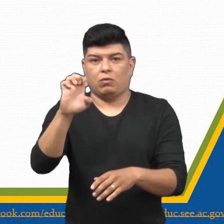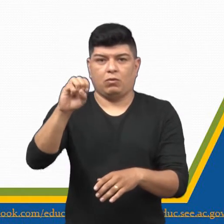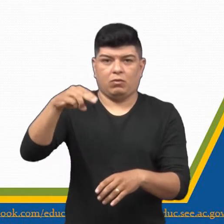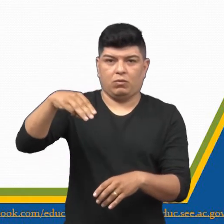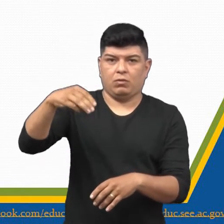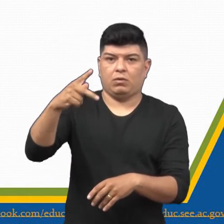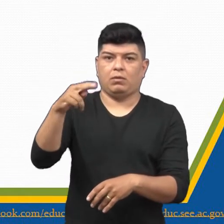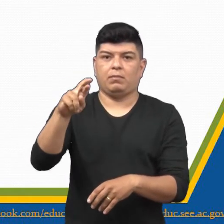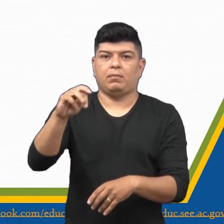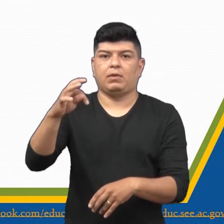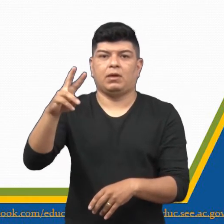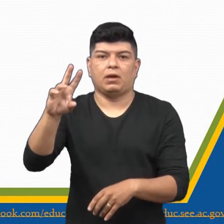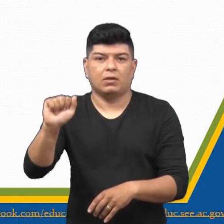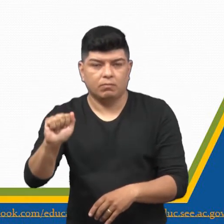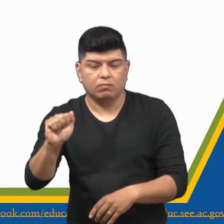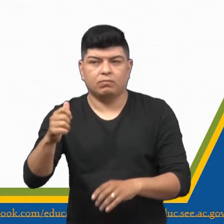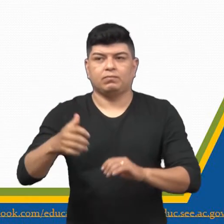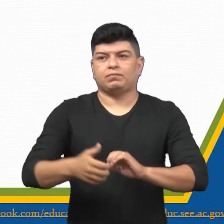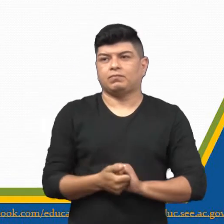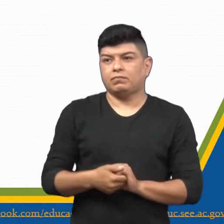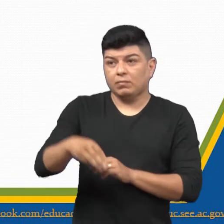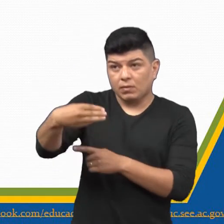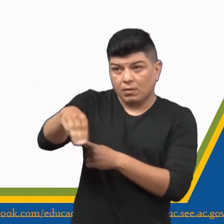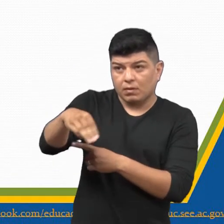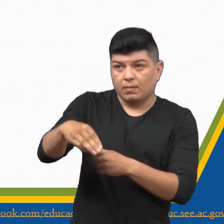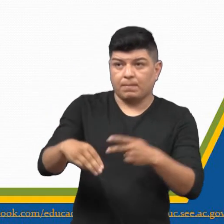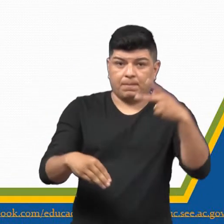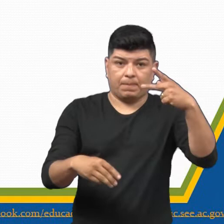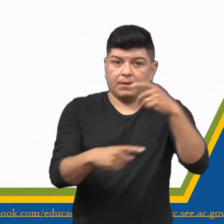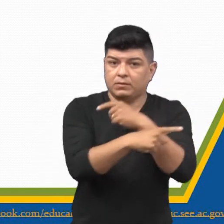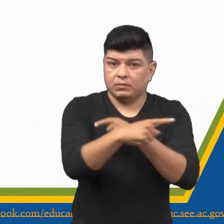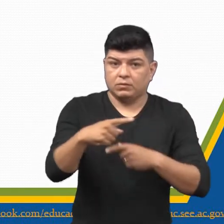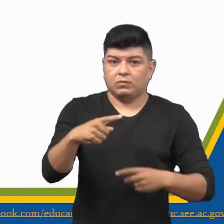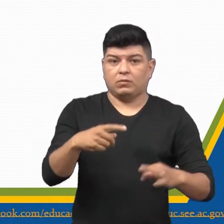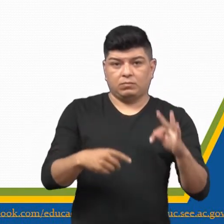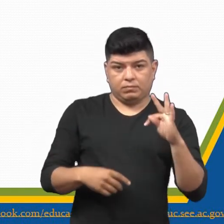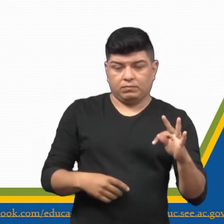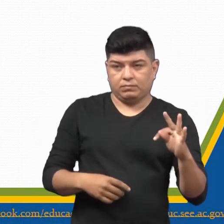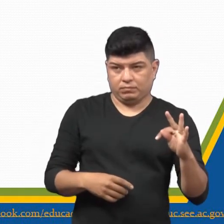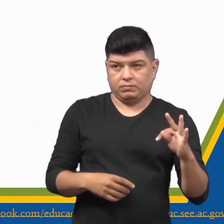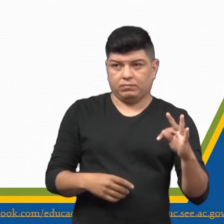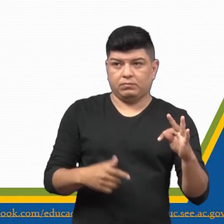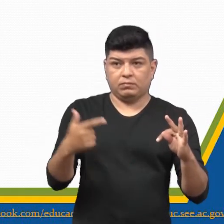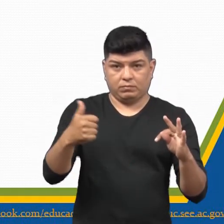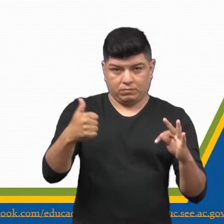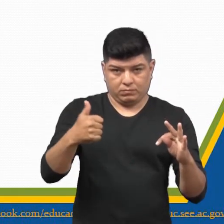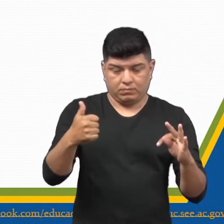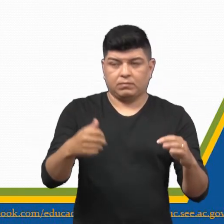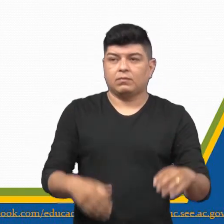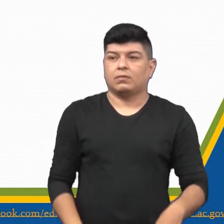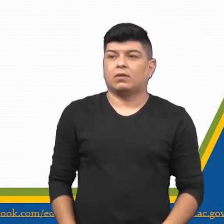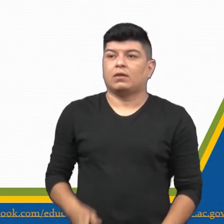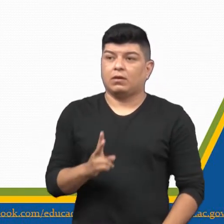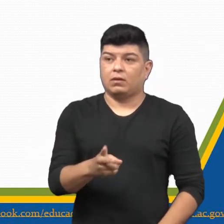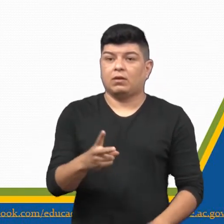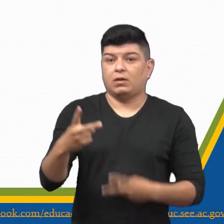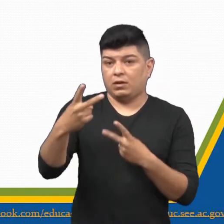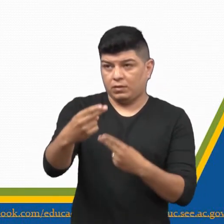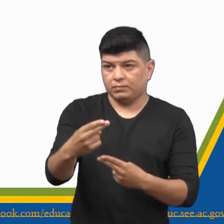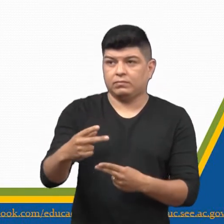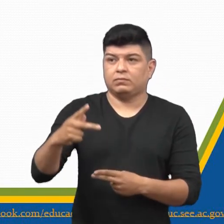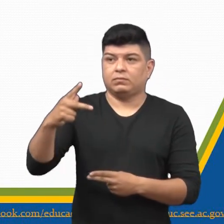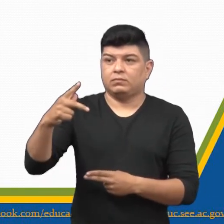relação matemática. Pressão 1 sobre temperatura 1, no primeiro estado do gás, igual a